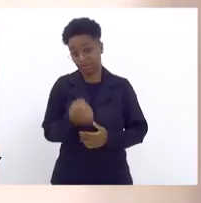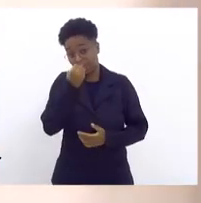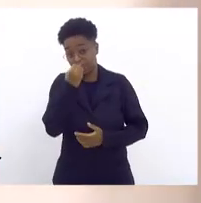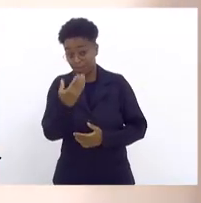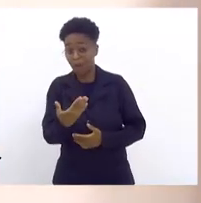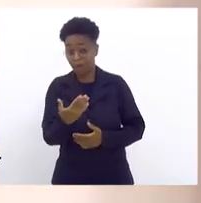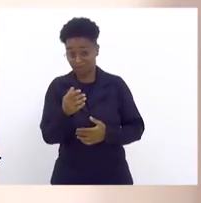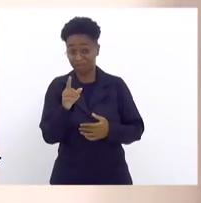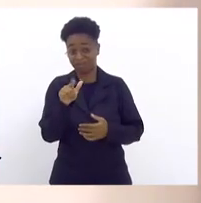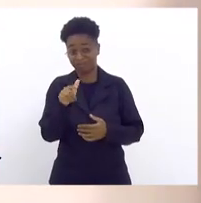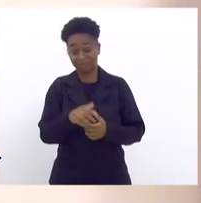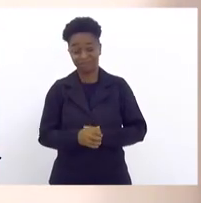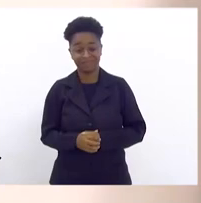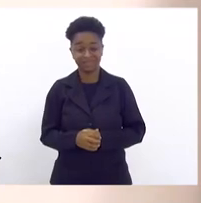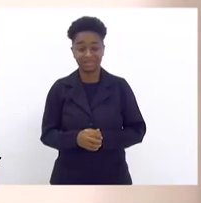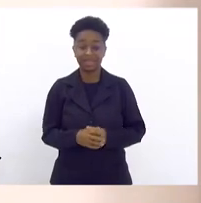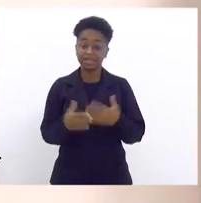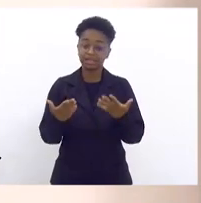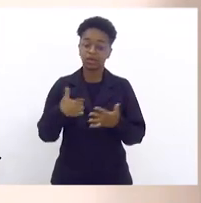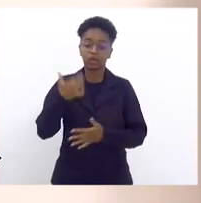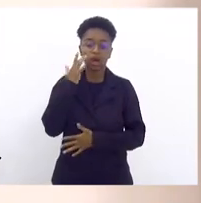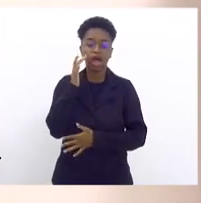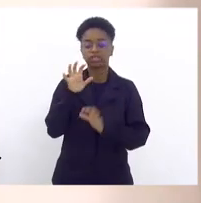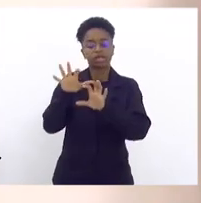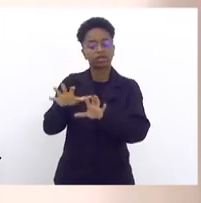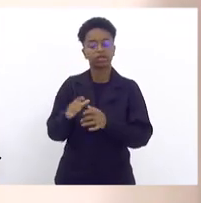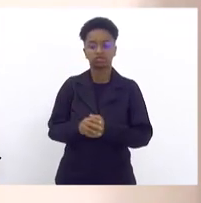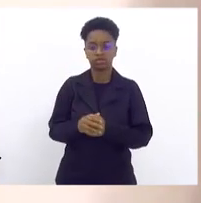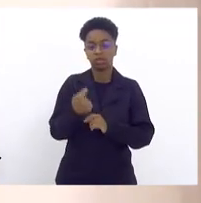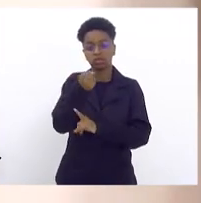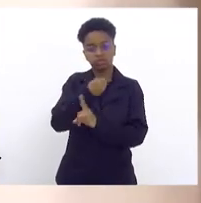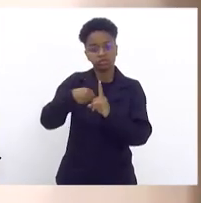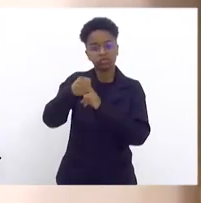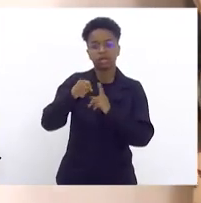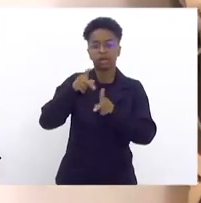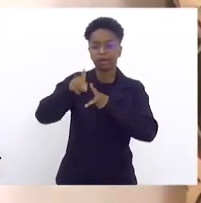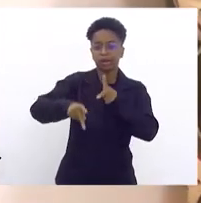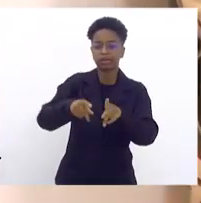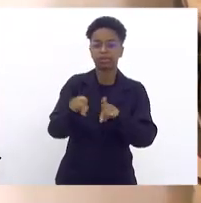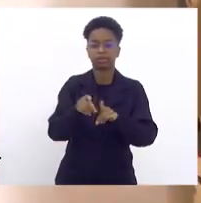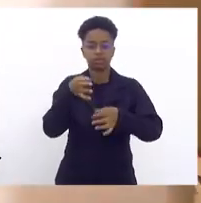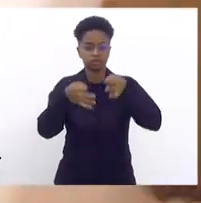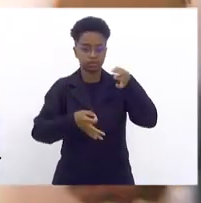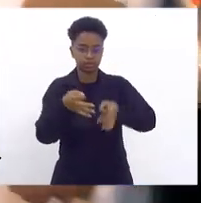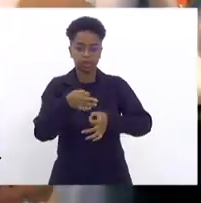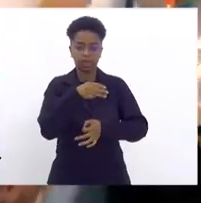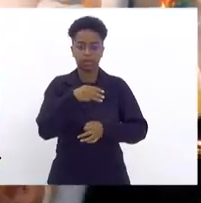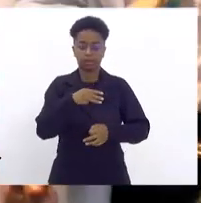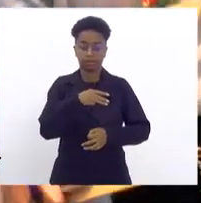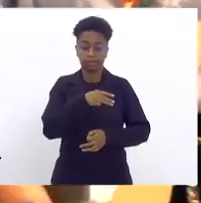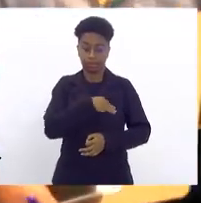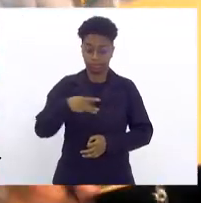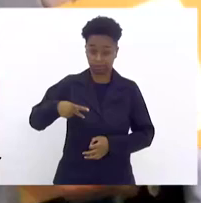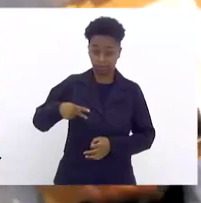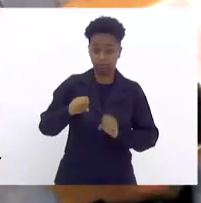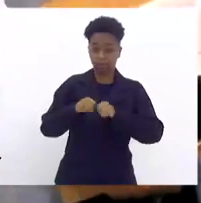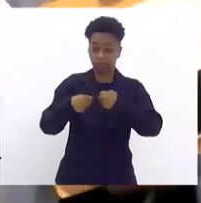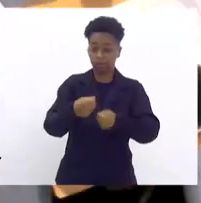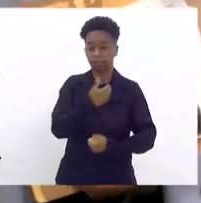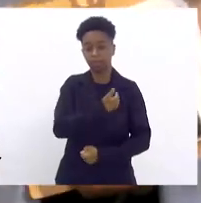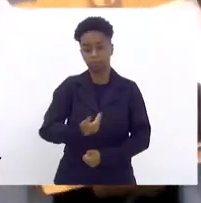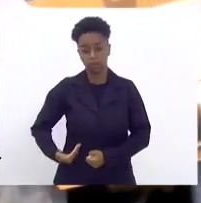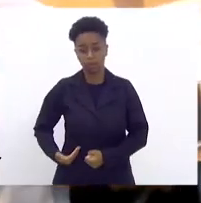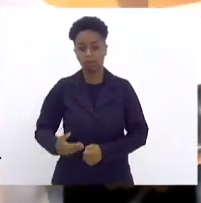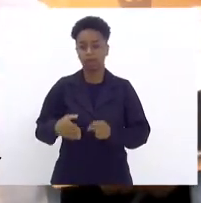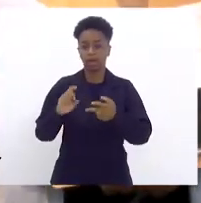né então eu acho que é isso a sociedade civil é o judiciário é um ministério público a Defensoria Pública o